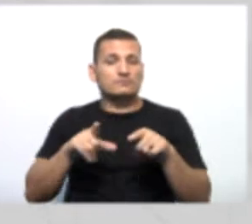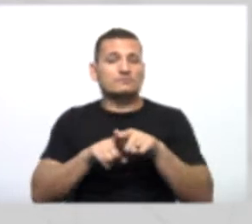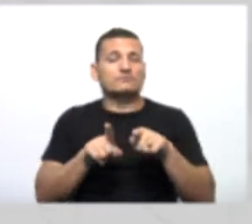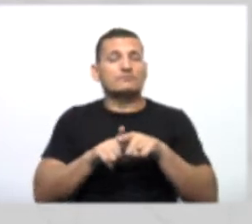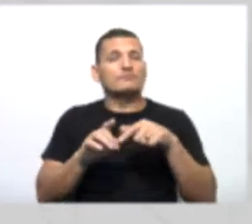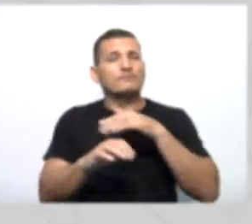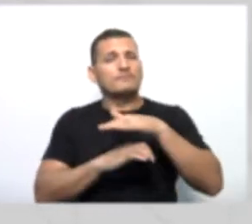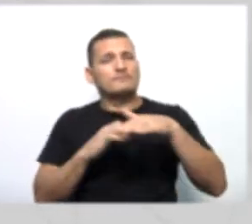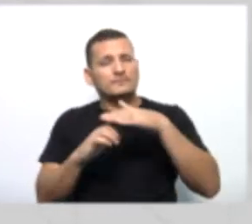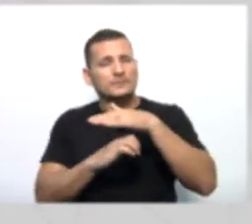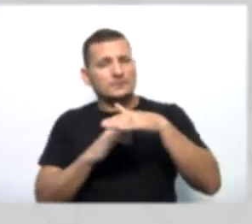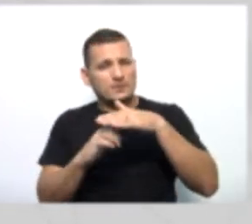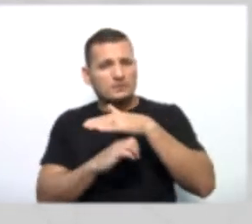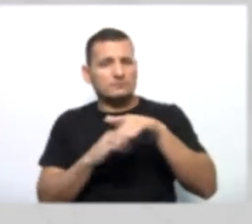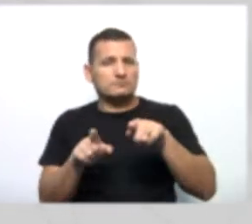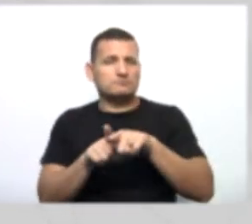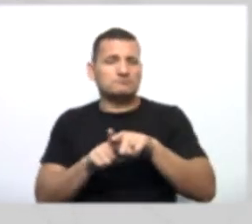mais